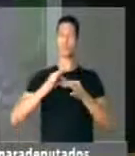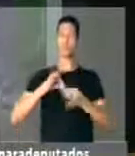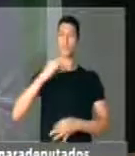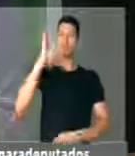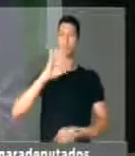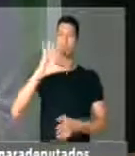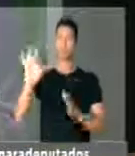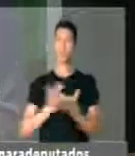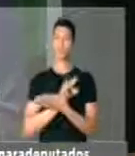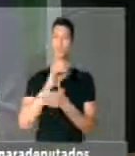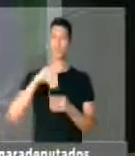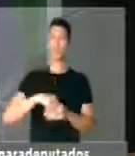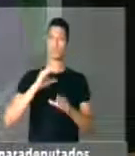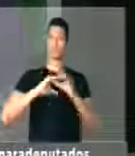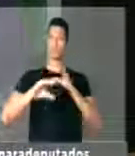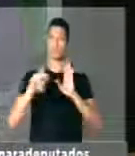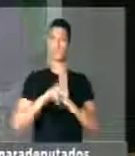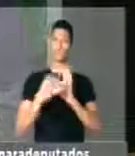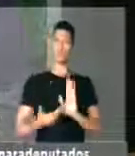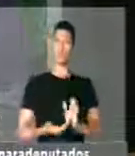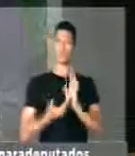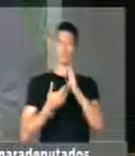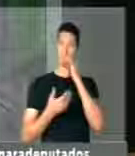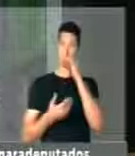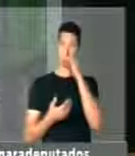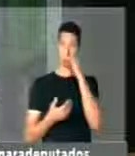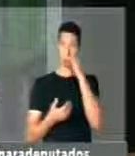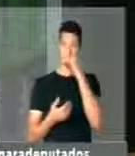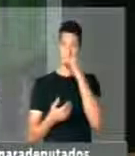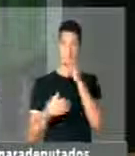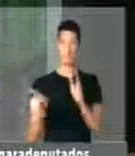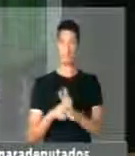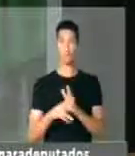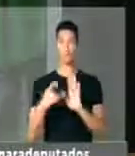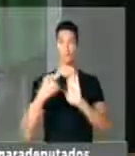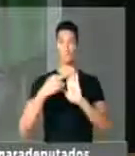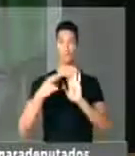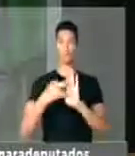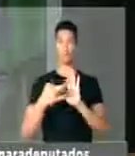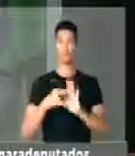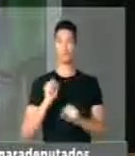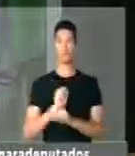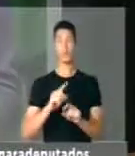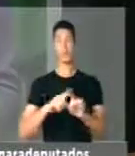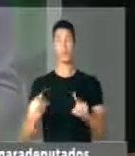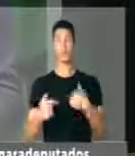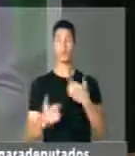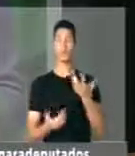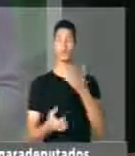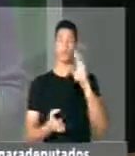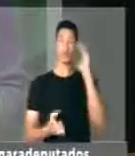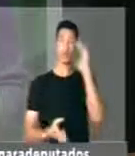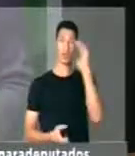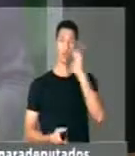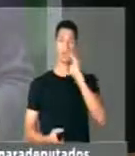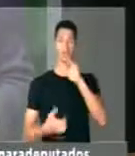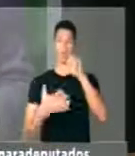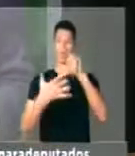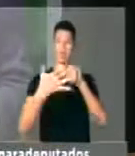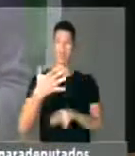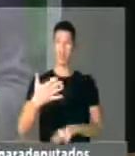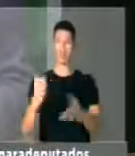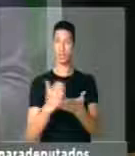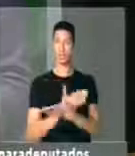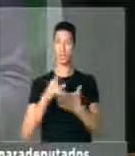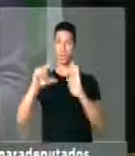discursos escritos nos anais da casa, como o regimento nos aguarda, mas eu queria ler rapidamente só